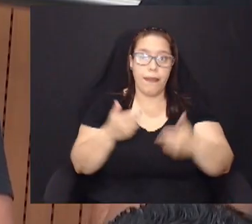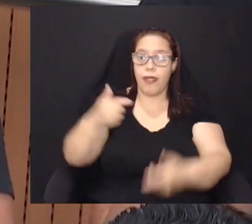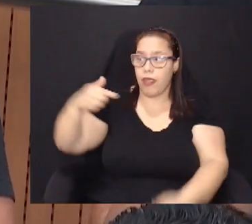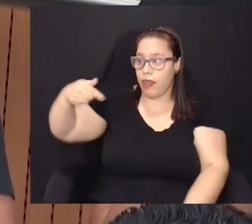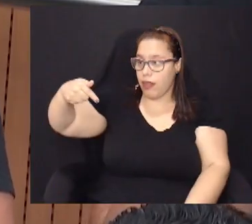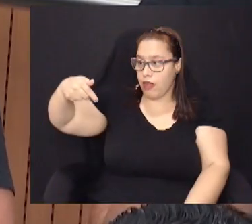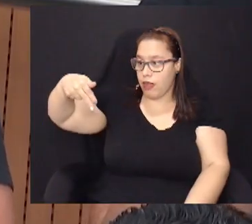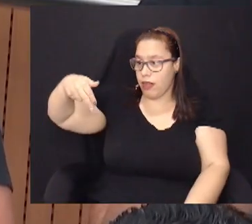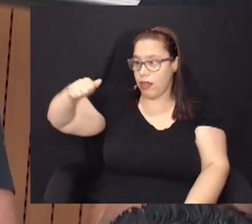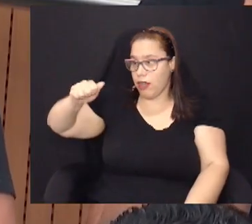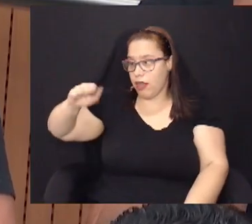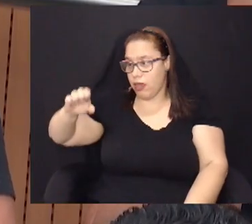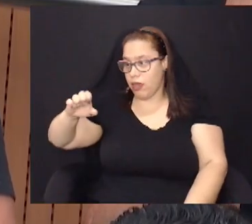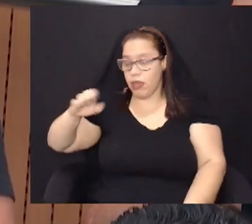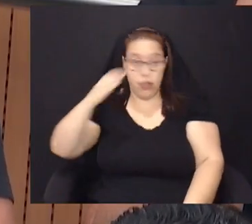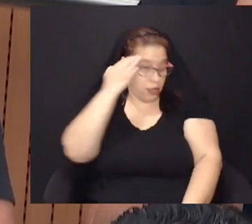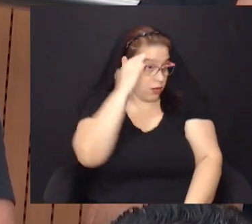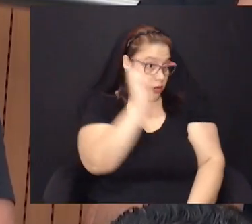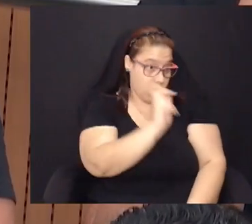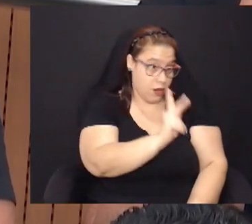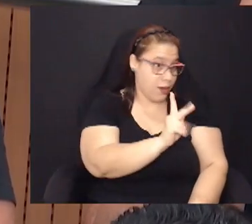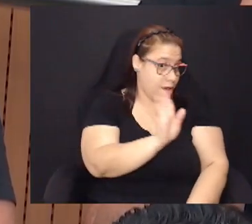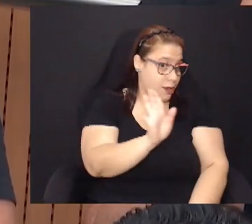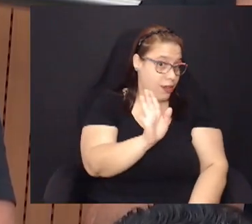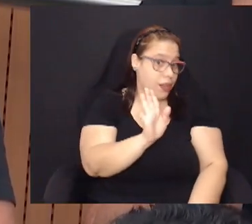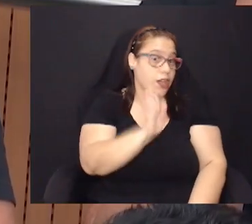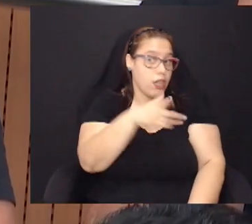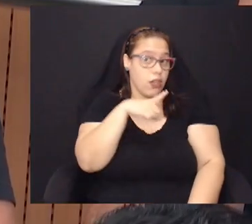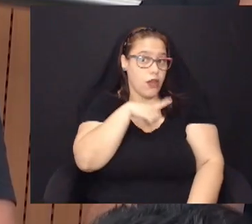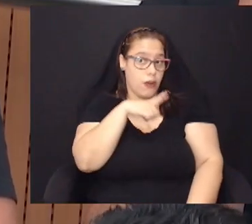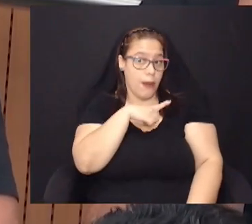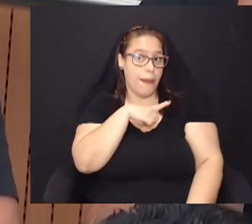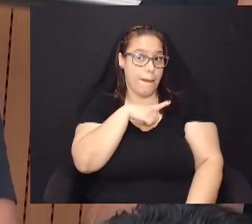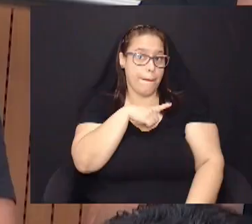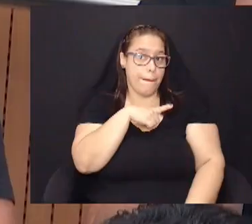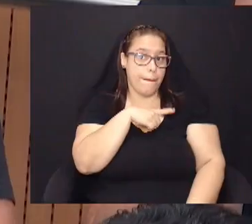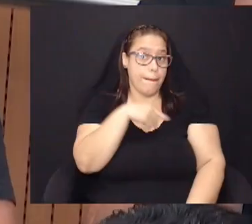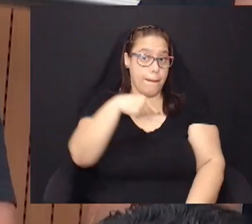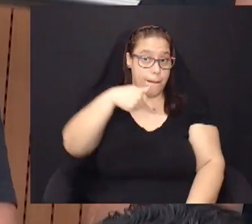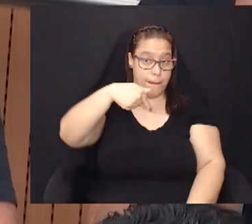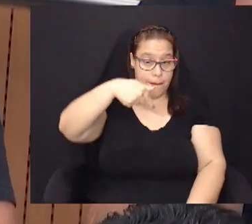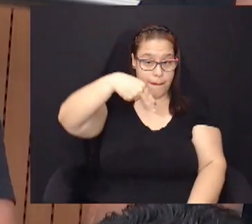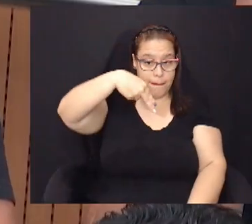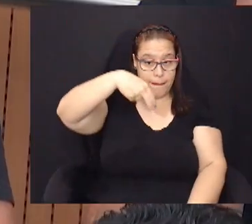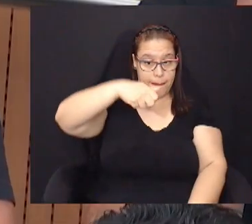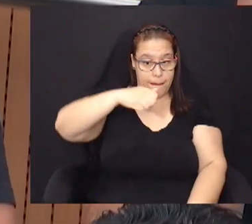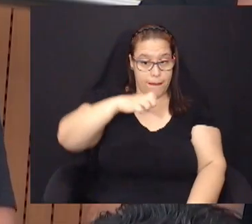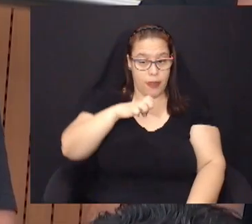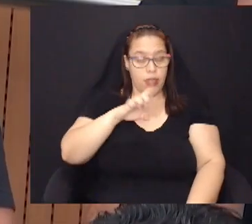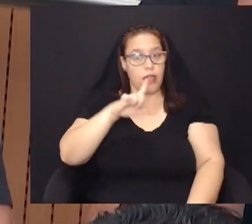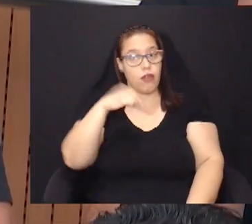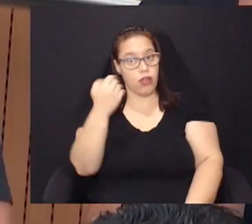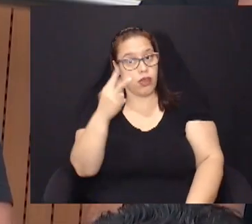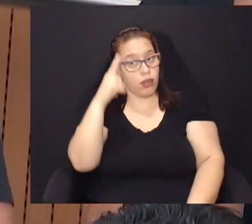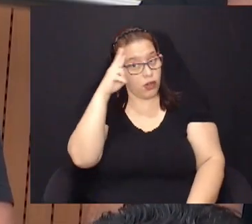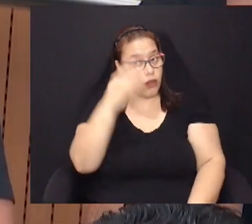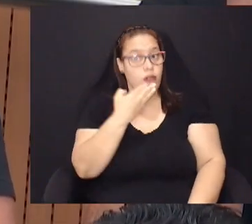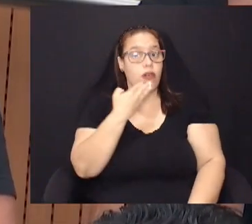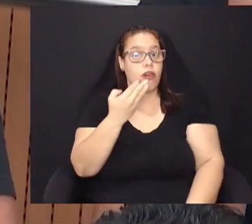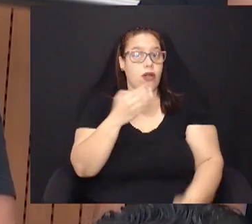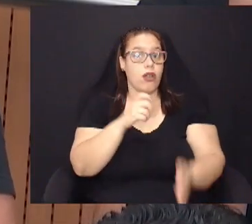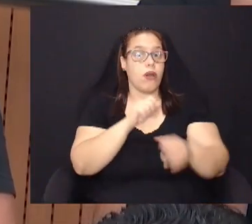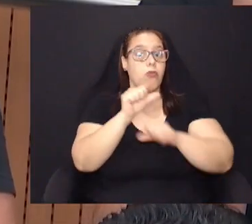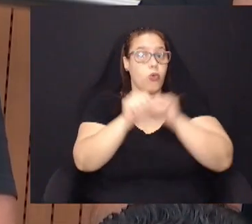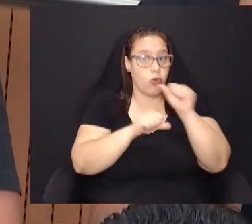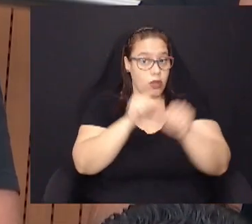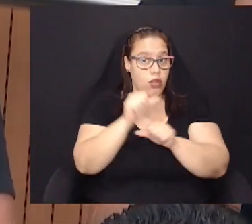entendeu? É. Não, sim, tudo bem. Isso a gente já tem, como eu disse, né? No KINAI, até então estava no secundário, agora a gente já pediu para o contador alterar